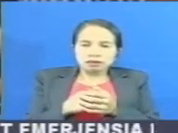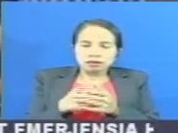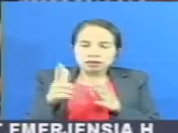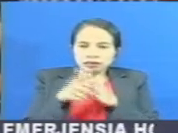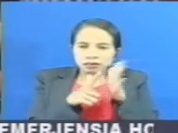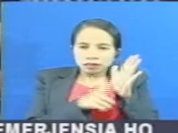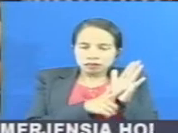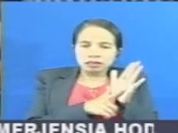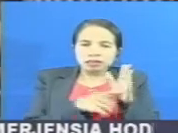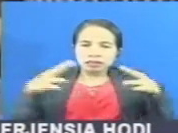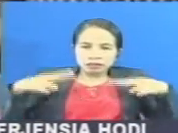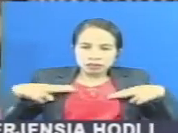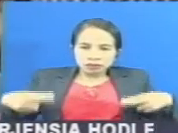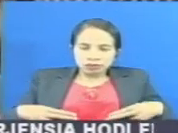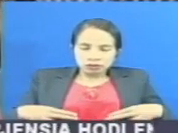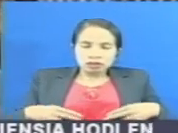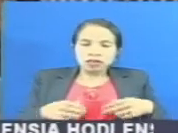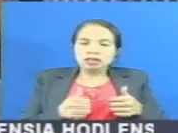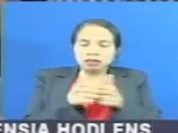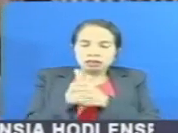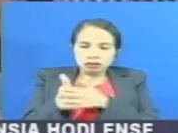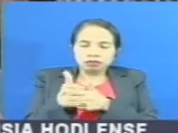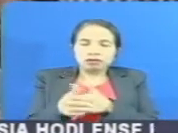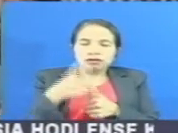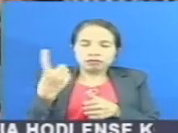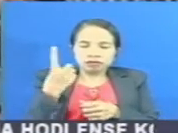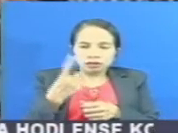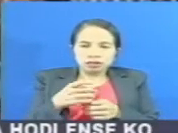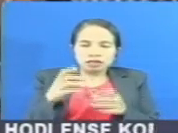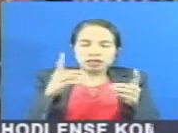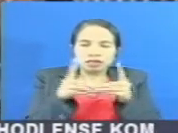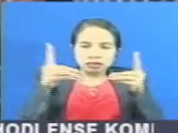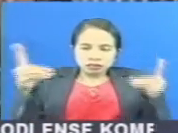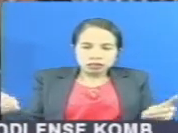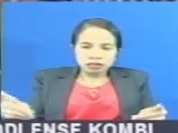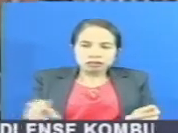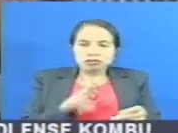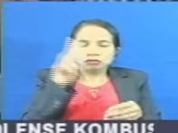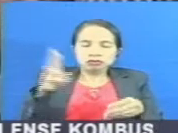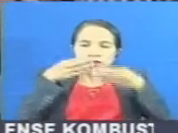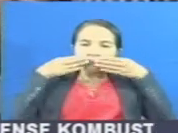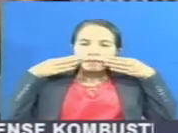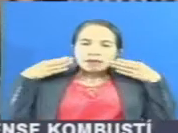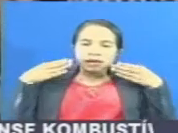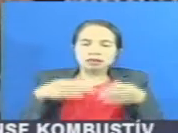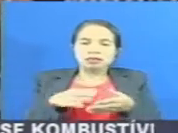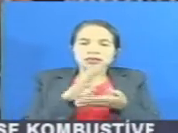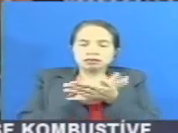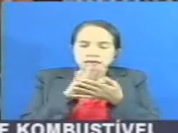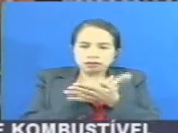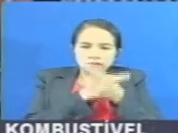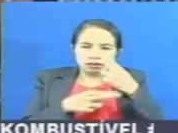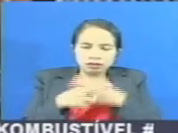ita tinggi kumpul nafatin. Distanciamento sosiais, usa máscara. Higiene, senão ainda